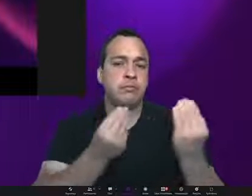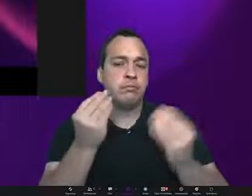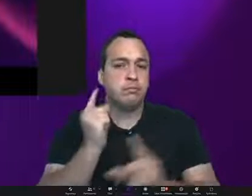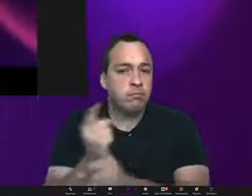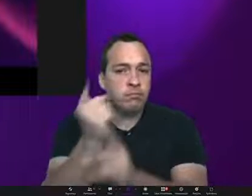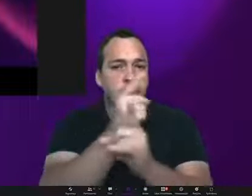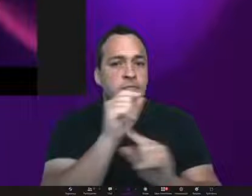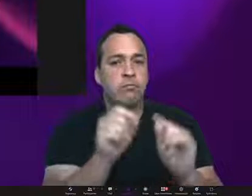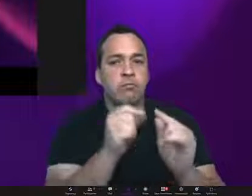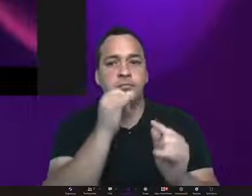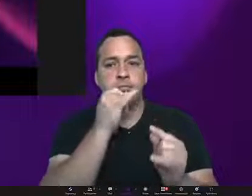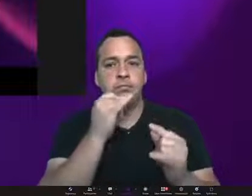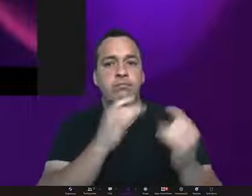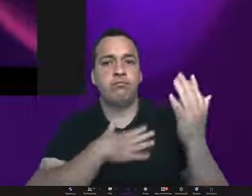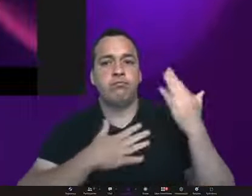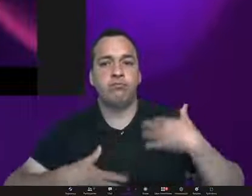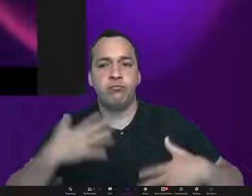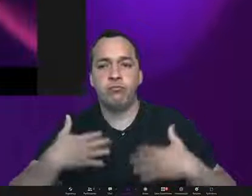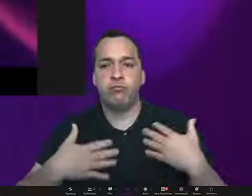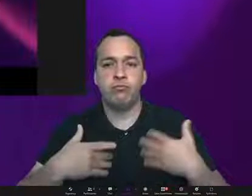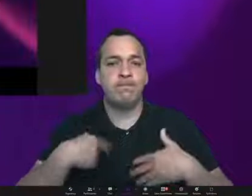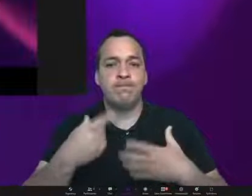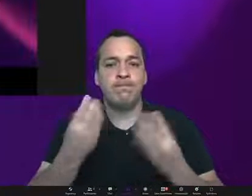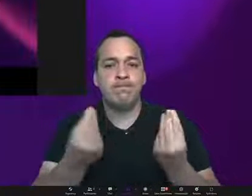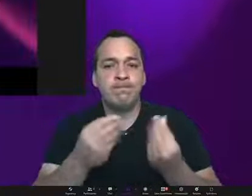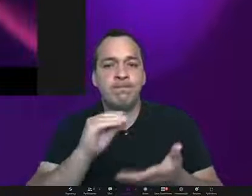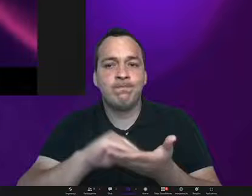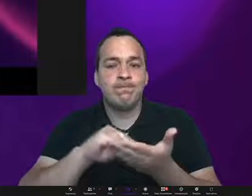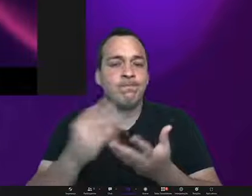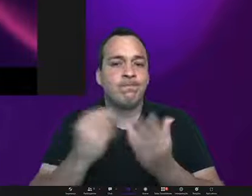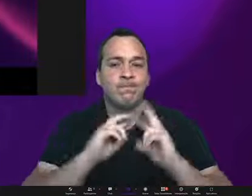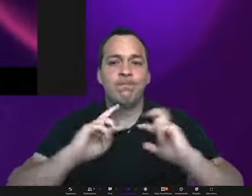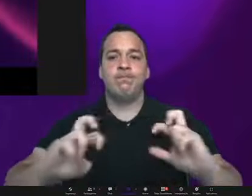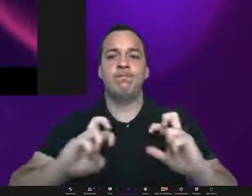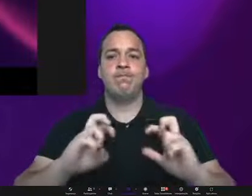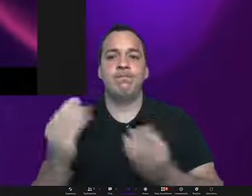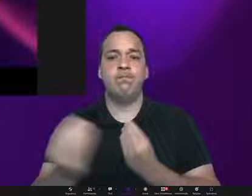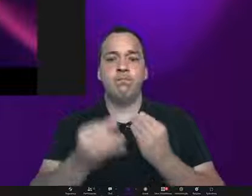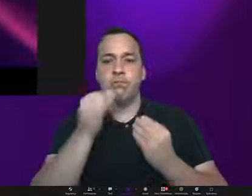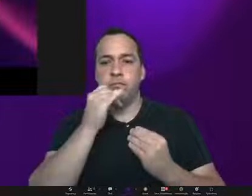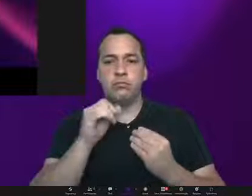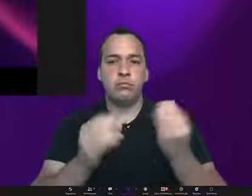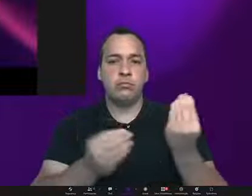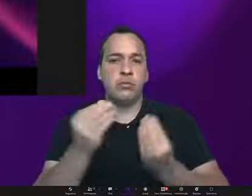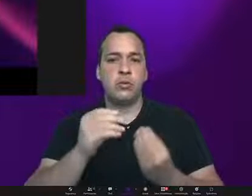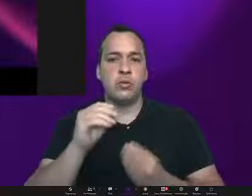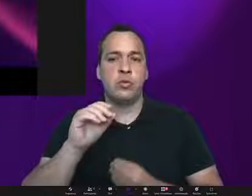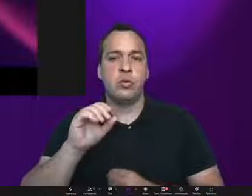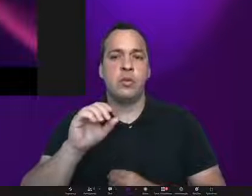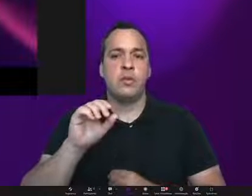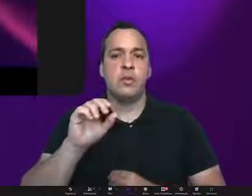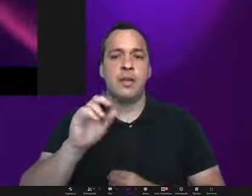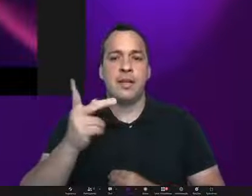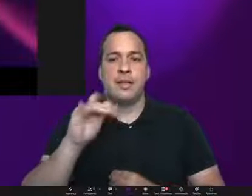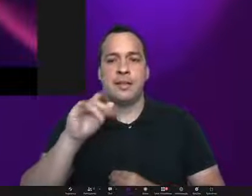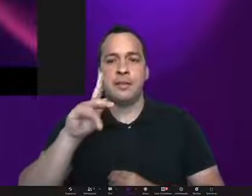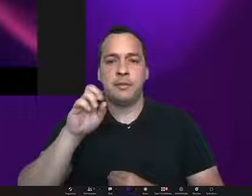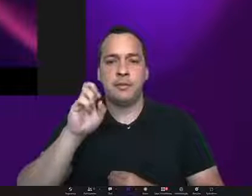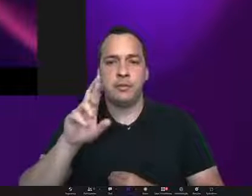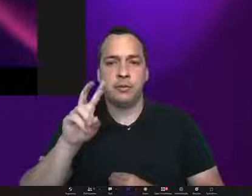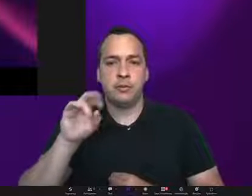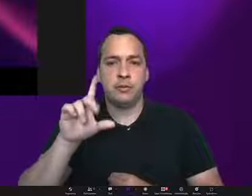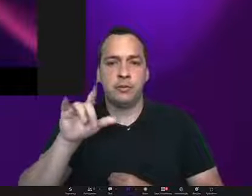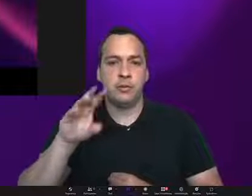exame físico, eles têm muito pouca sensibilidade para avaliar os status hipervolêmicos. A gente sabe que a presença do